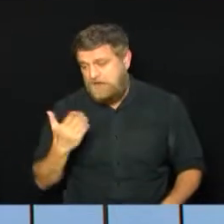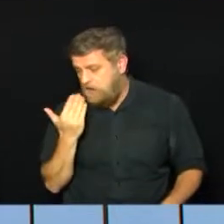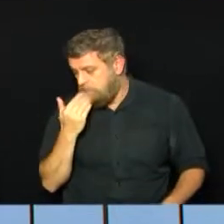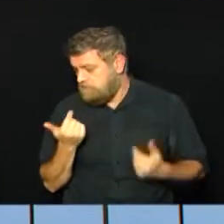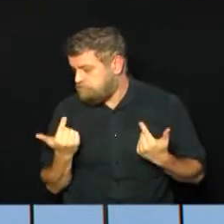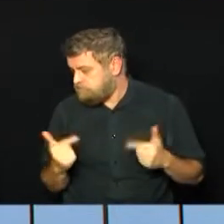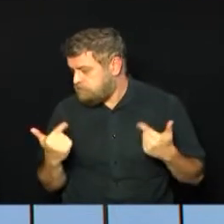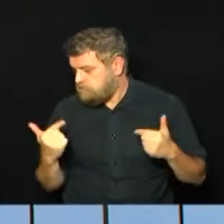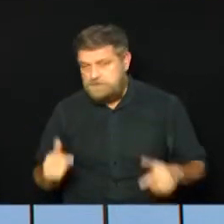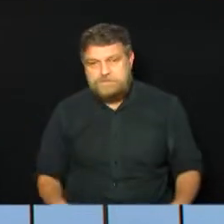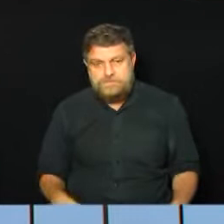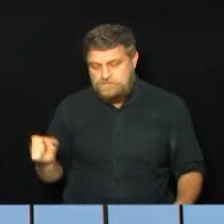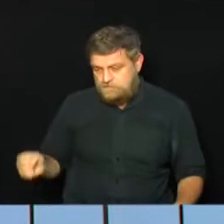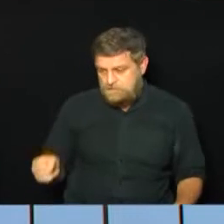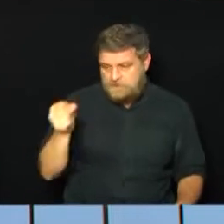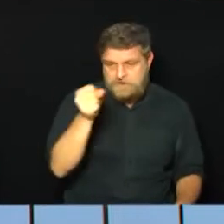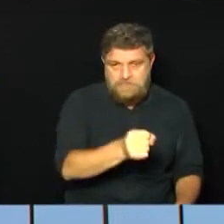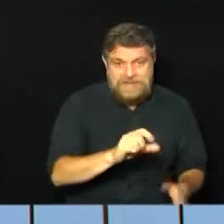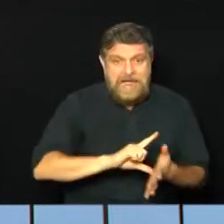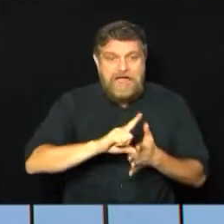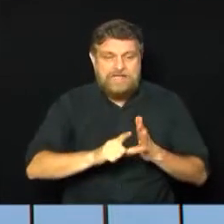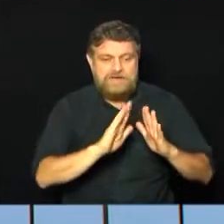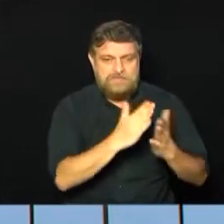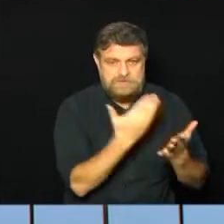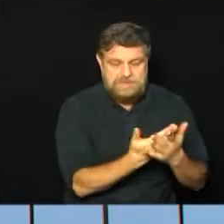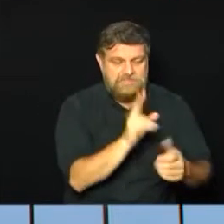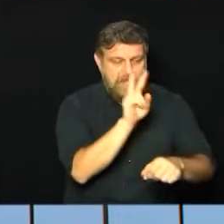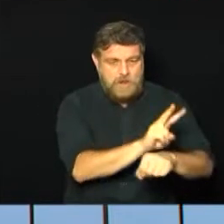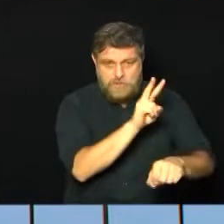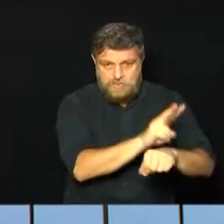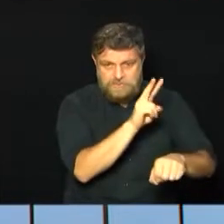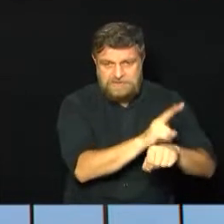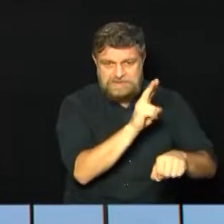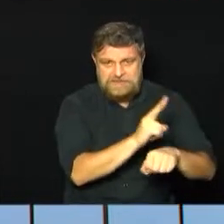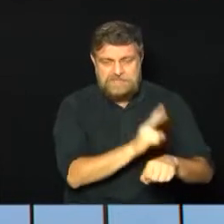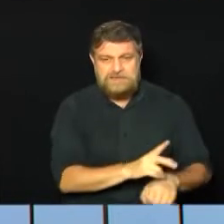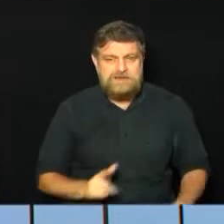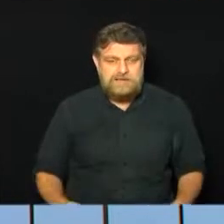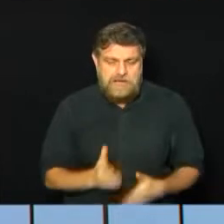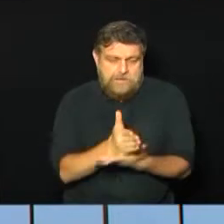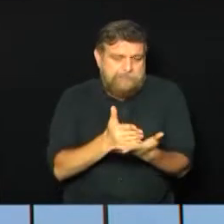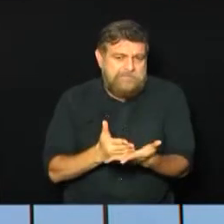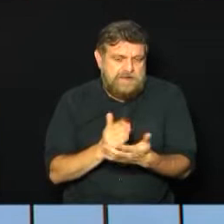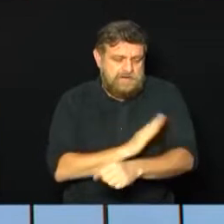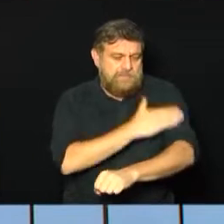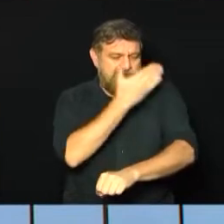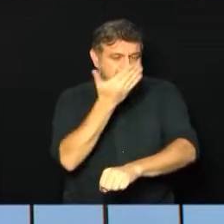ela num contraturno, que você vai cuidar dessas crianças por um espaço do tempo do dia, meio período integral, para que elas não fiquem na